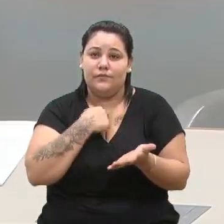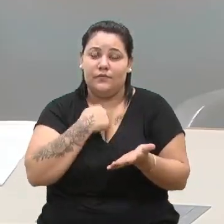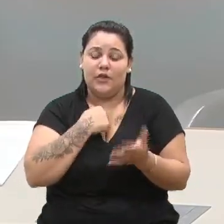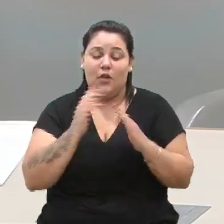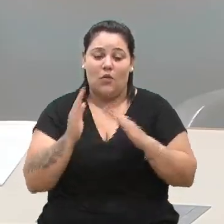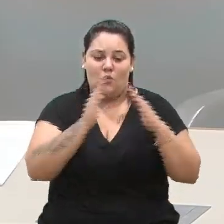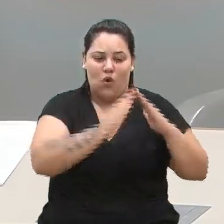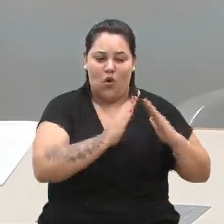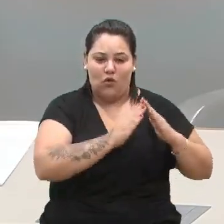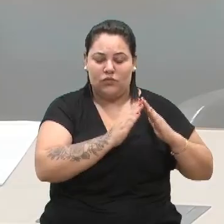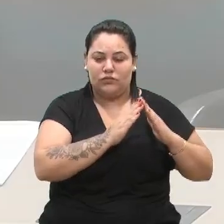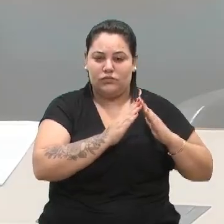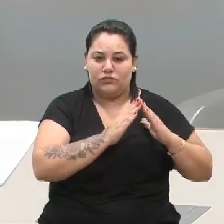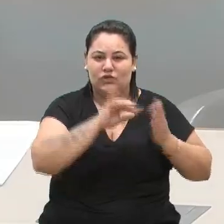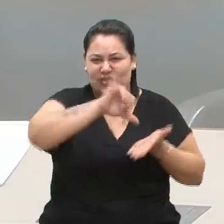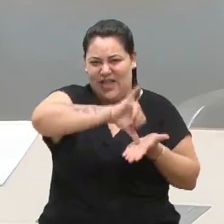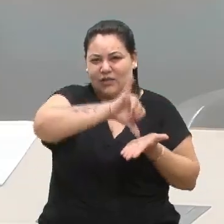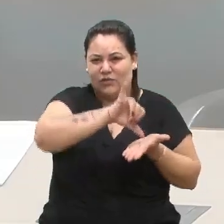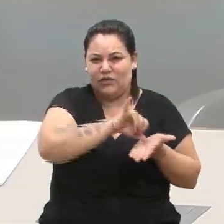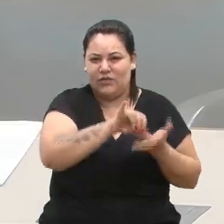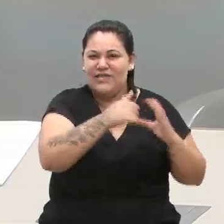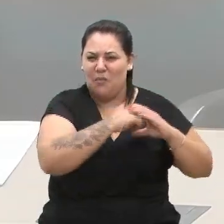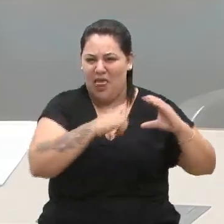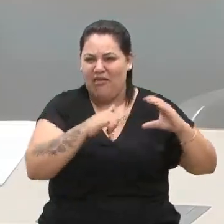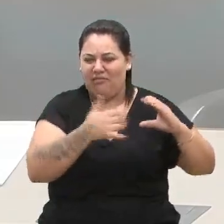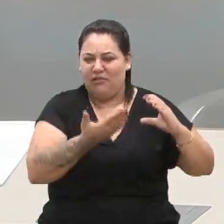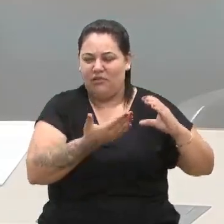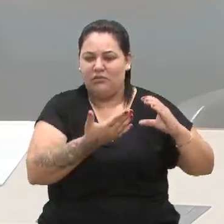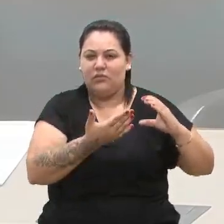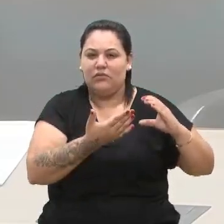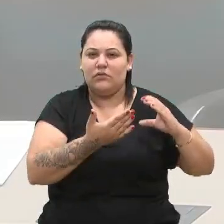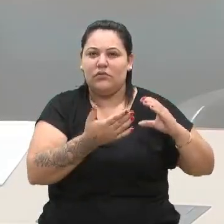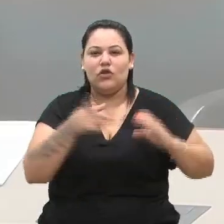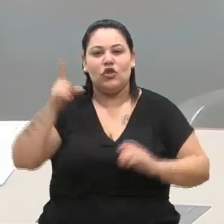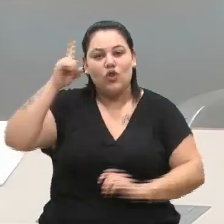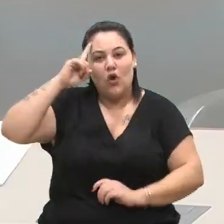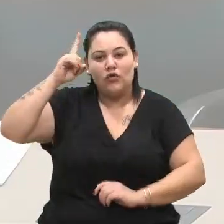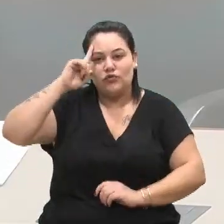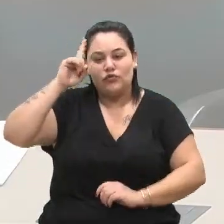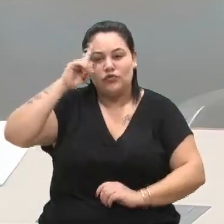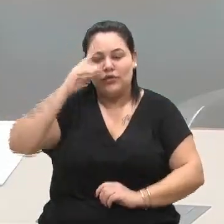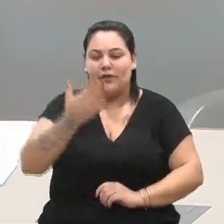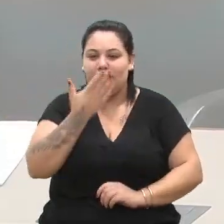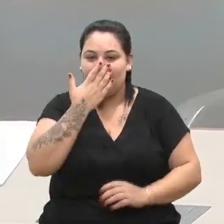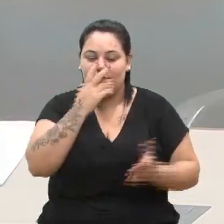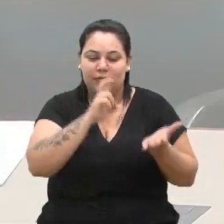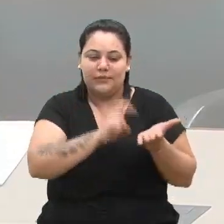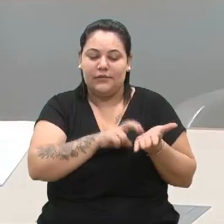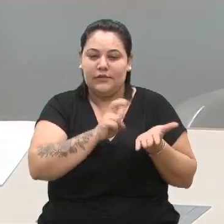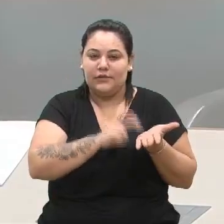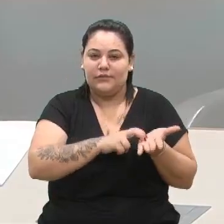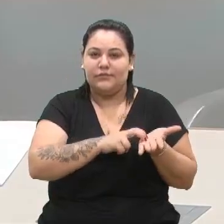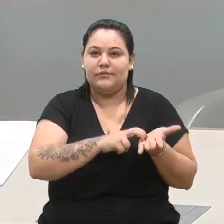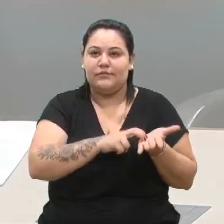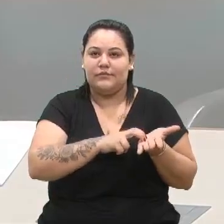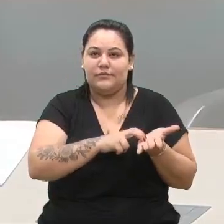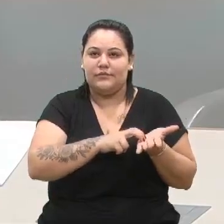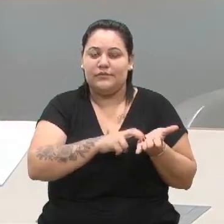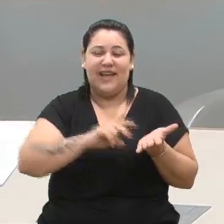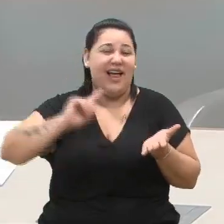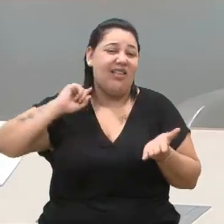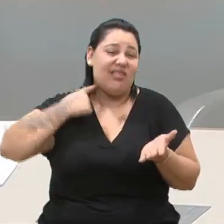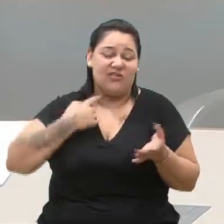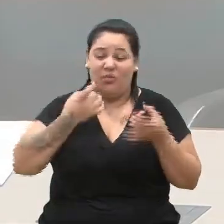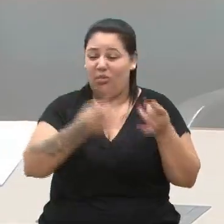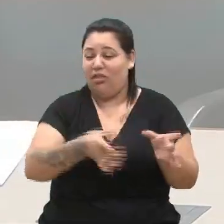vereador Renato, ali em São Pelegrino. Todos os dias na frente do Banco do Brasil é um escarcela ali naquelas lixeiras. Por